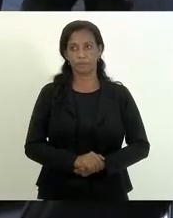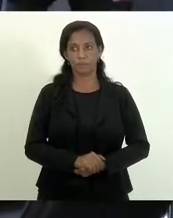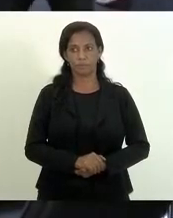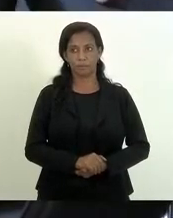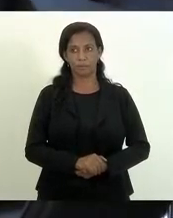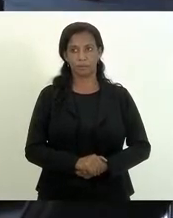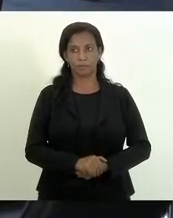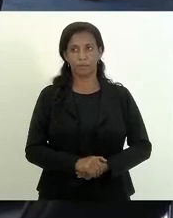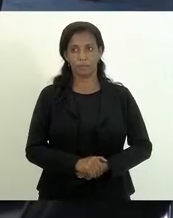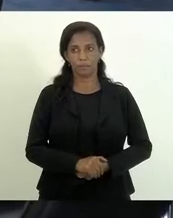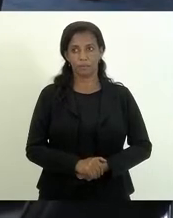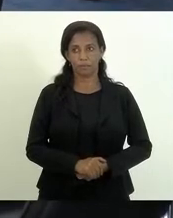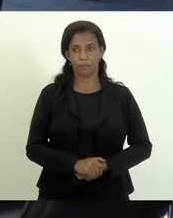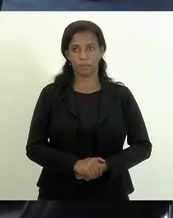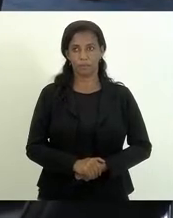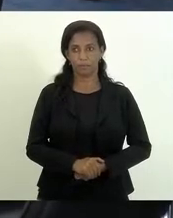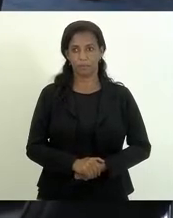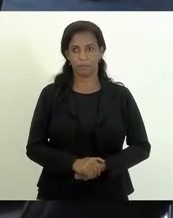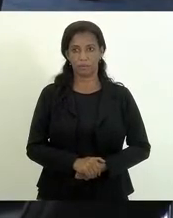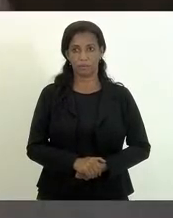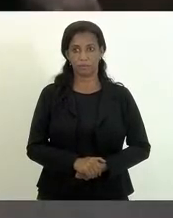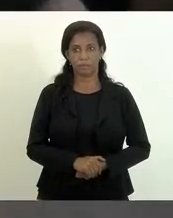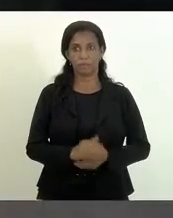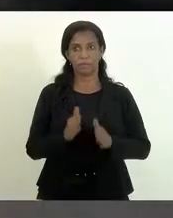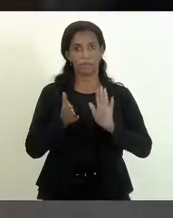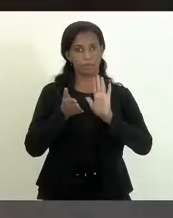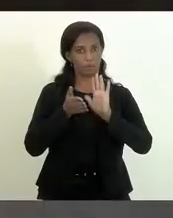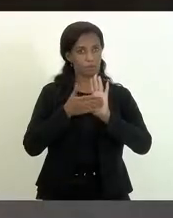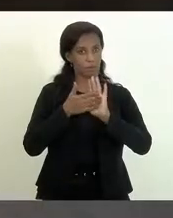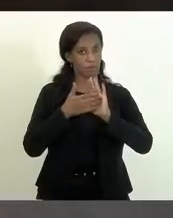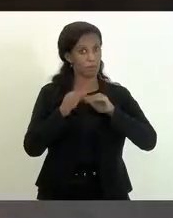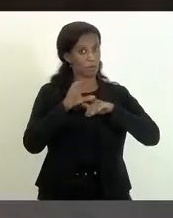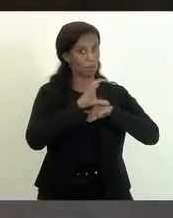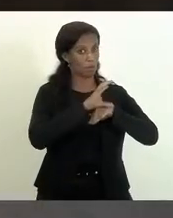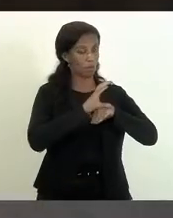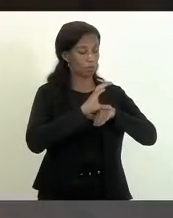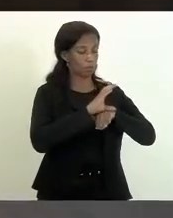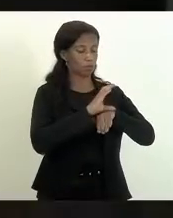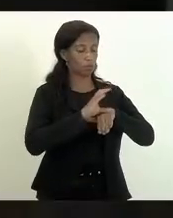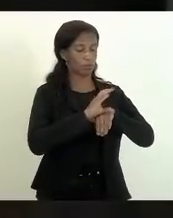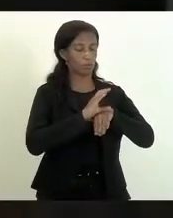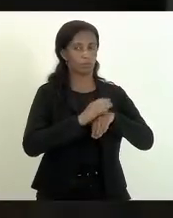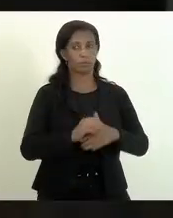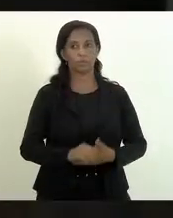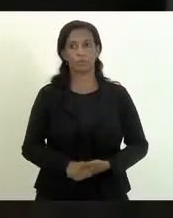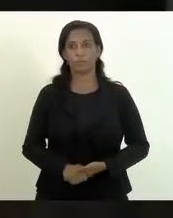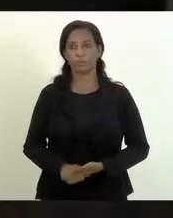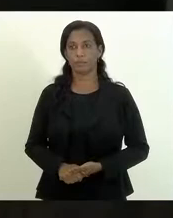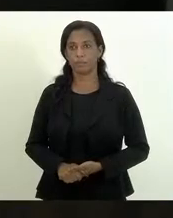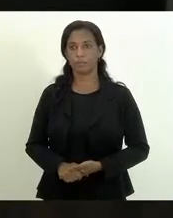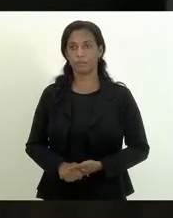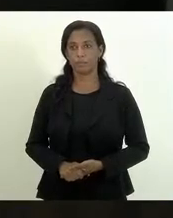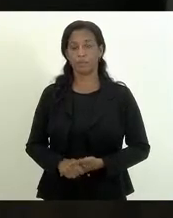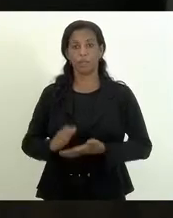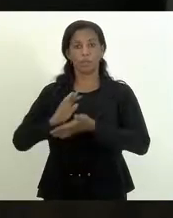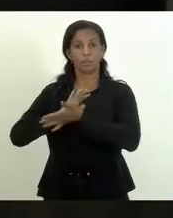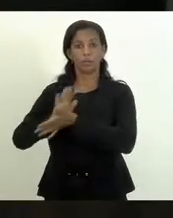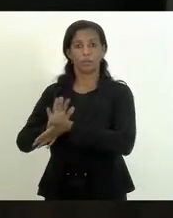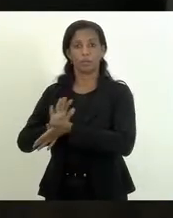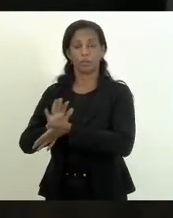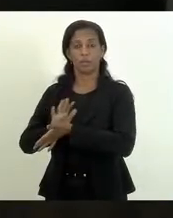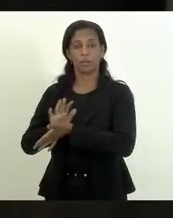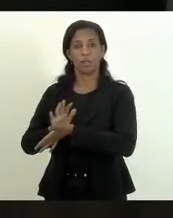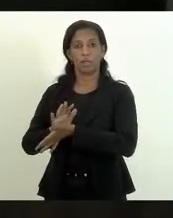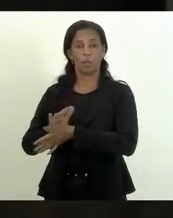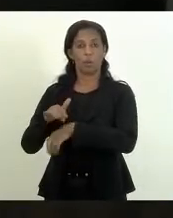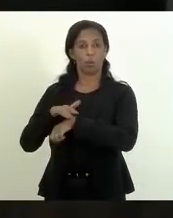O parecer é pela constitucionalidade, presidente. pela Comissão de Combate às Discriminações de Preconceito,